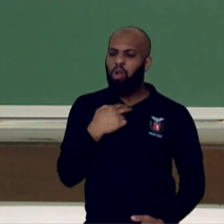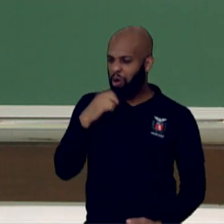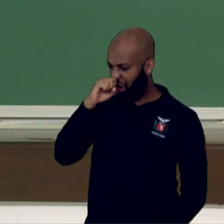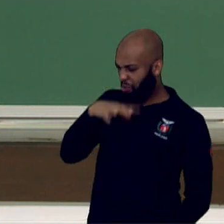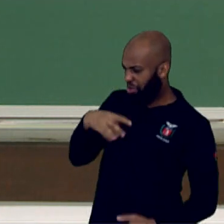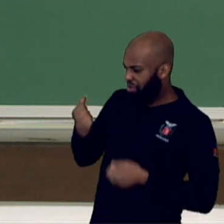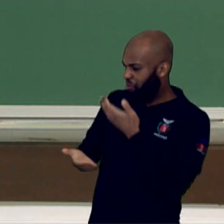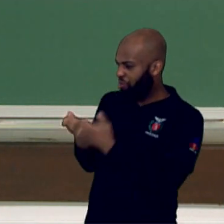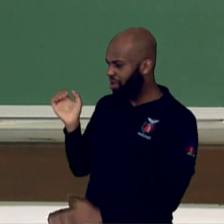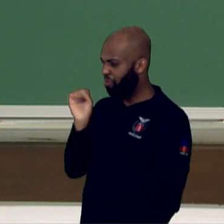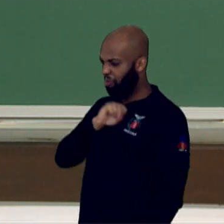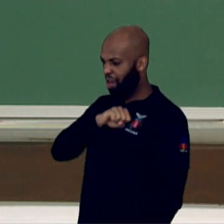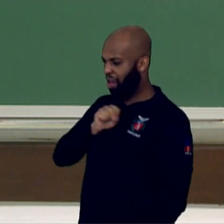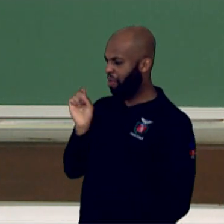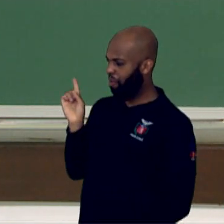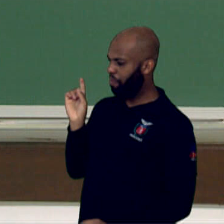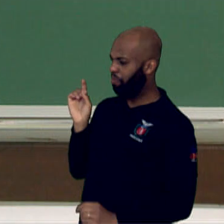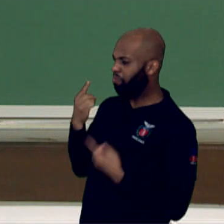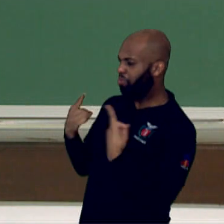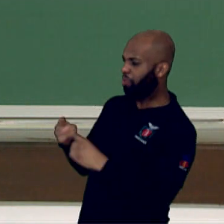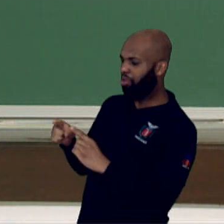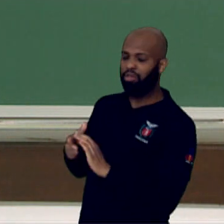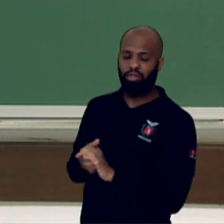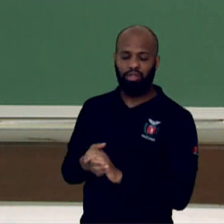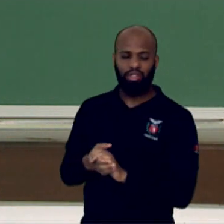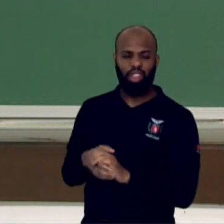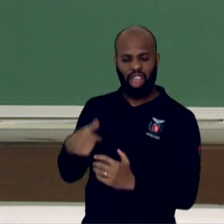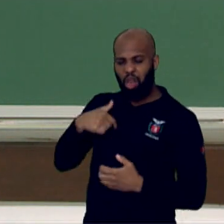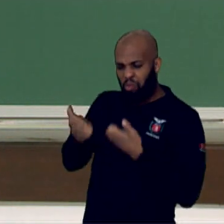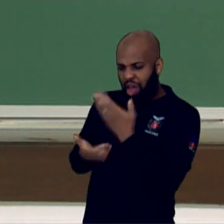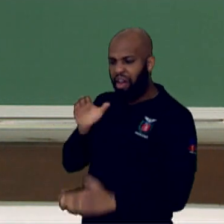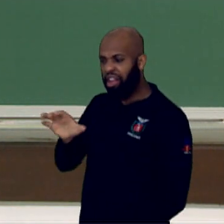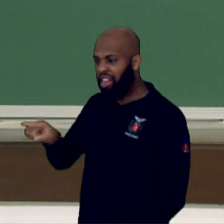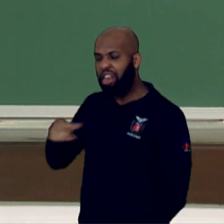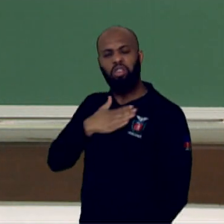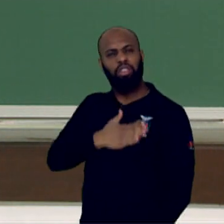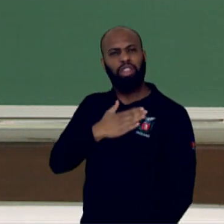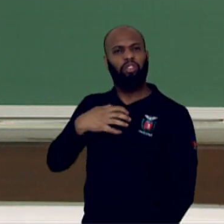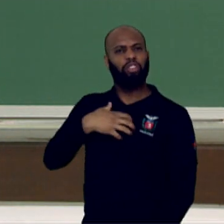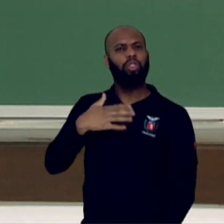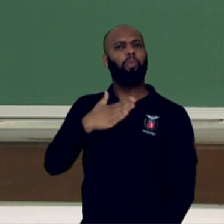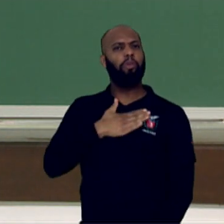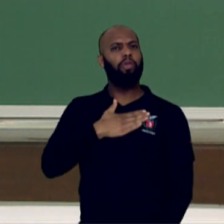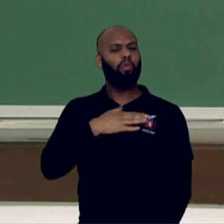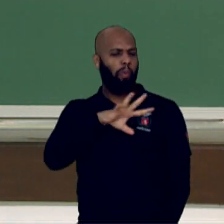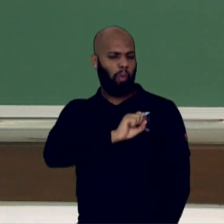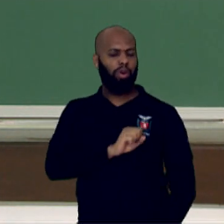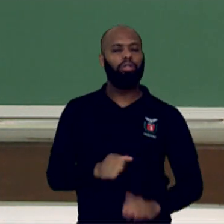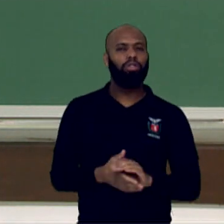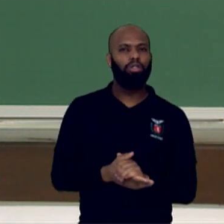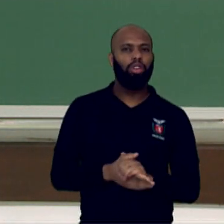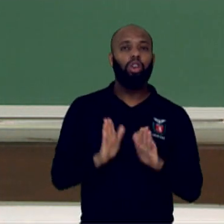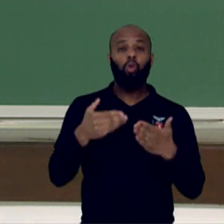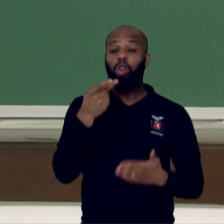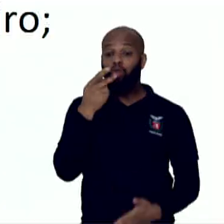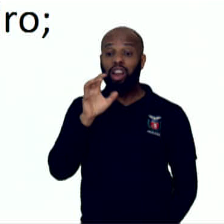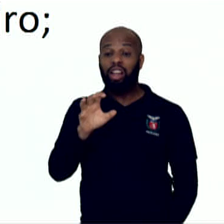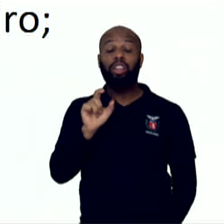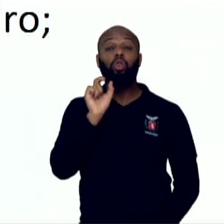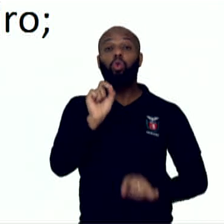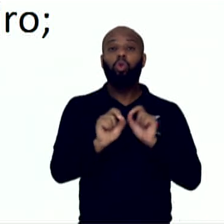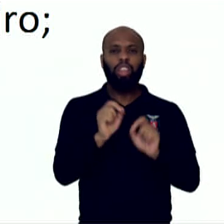tratá-lo mal. Eu tratava ele assim, mas ele gostava. É minha maneira de amar. Quando ele fala isso, o que ele está fazendo? Ele